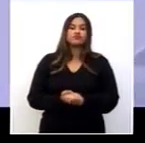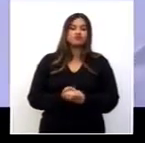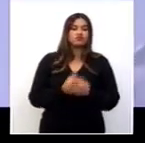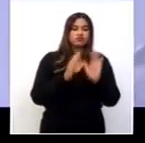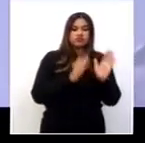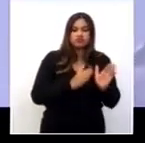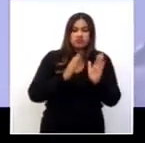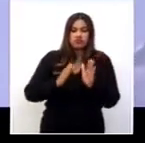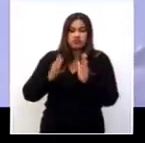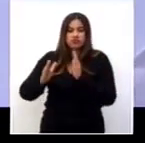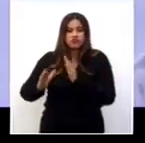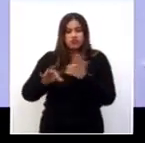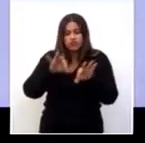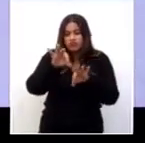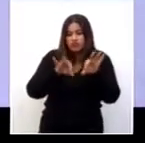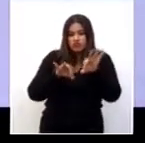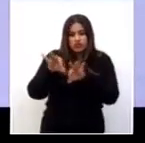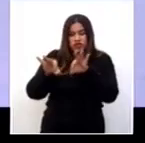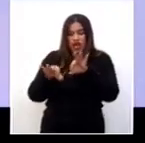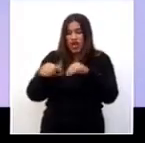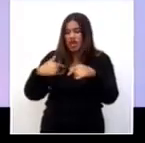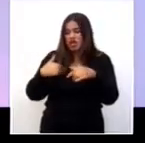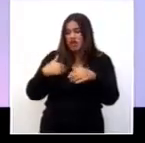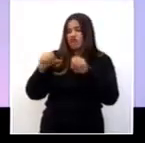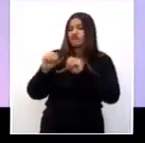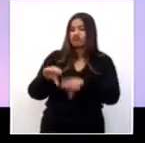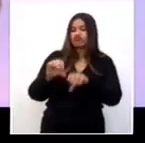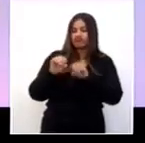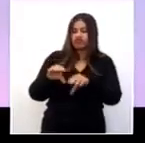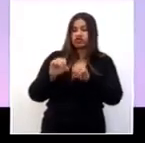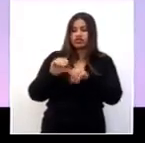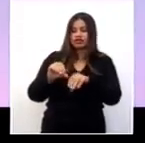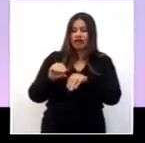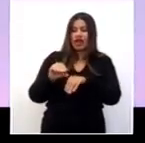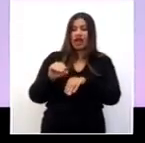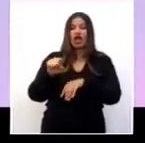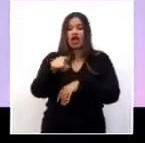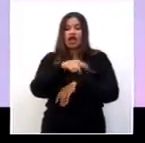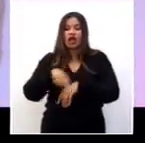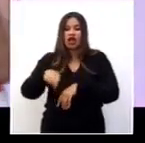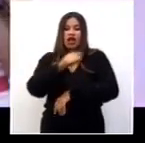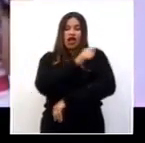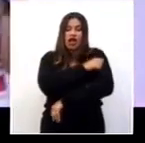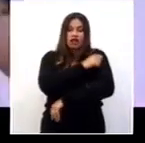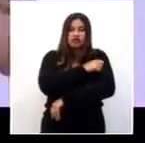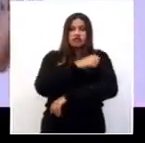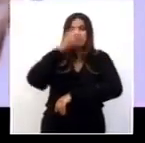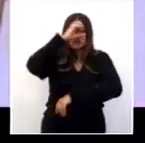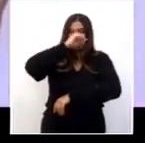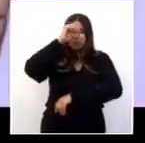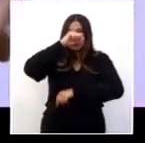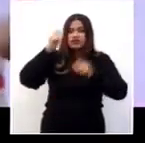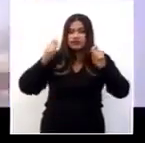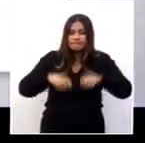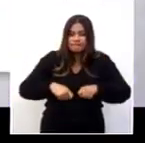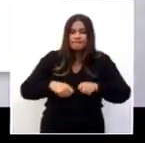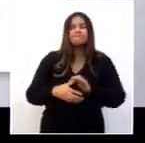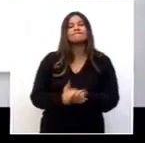ajustar aquilo que eu quero ensinar com aquilo, tudo que os meus meninos e meninas precisam aprender,